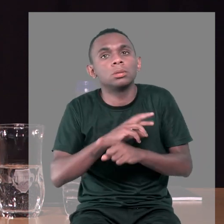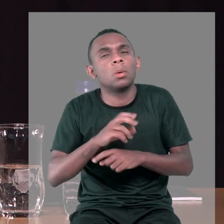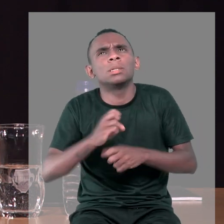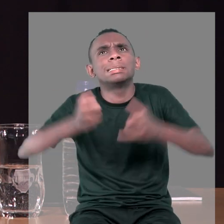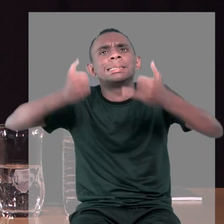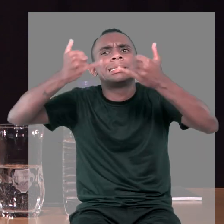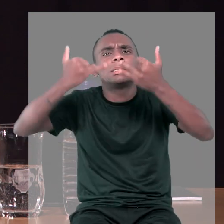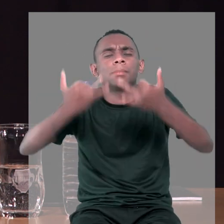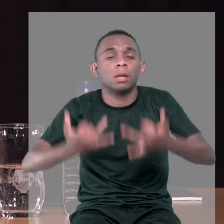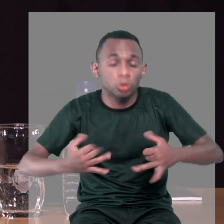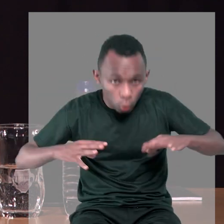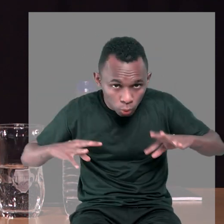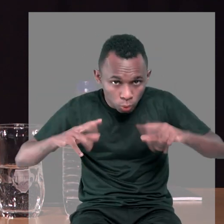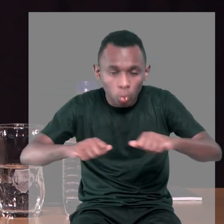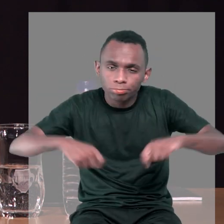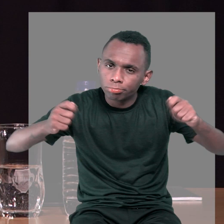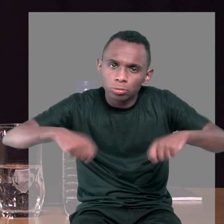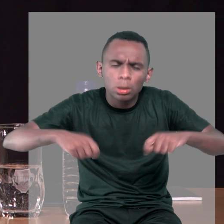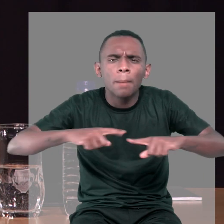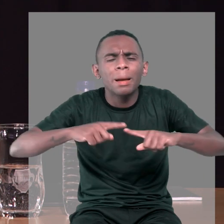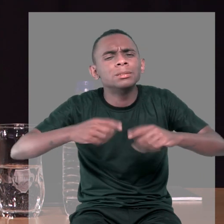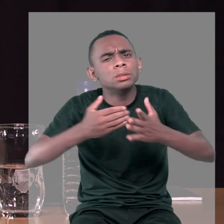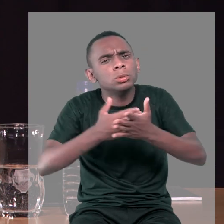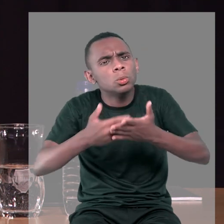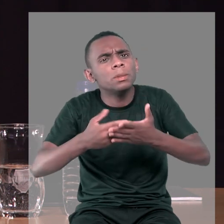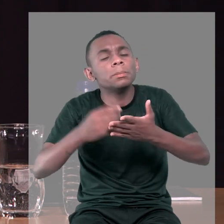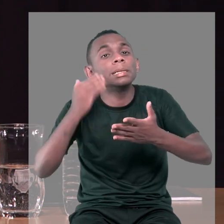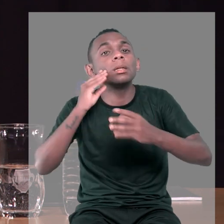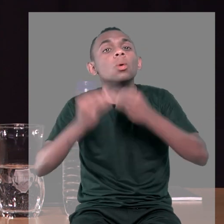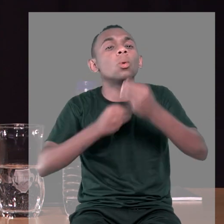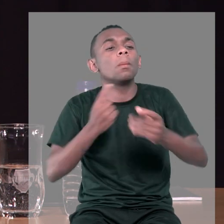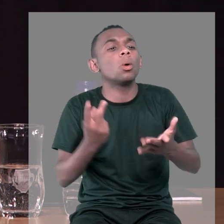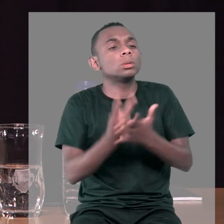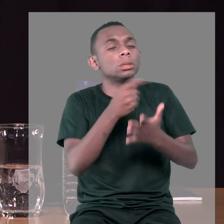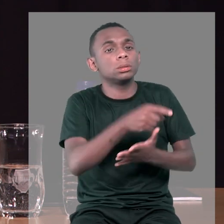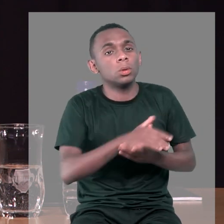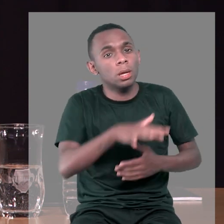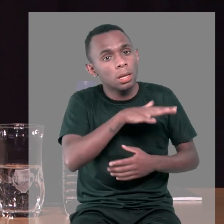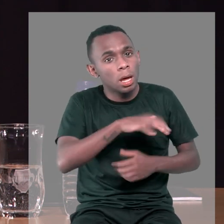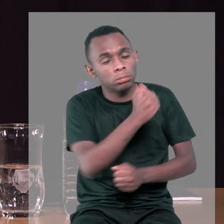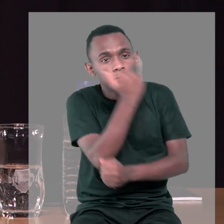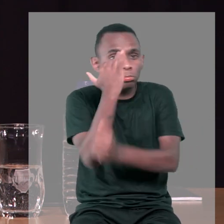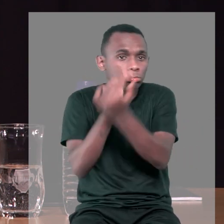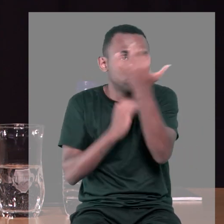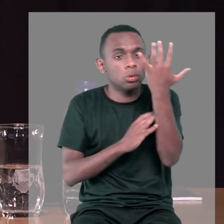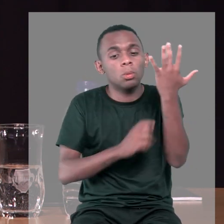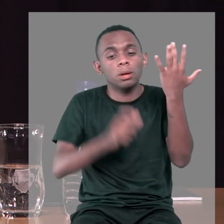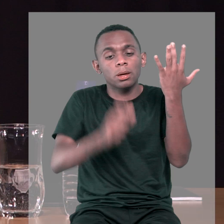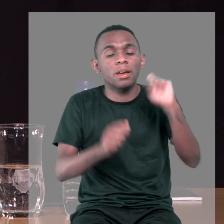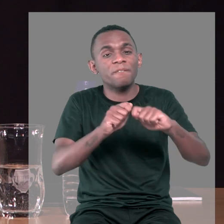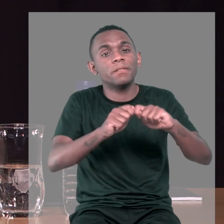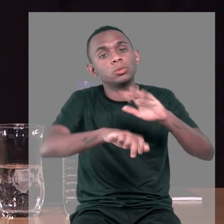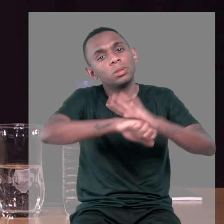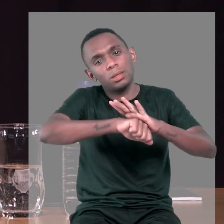uma lógica perfeitamente familiar e não surpreende, é absoluto. Mas o que Arendt faz, é